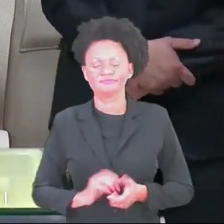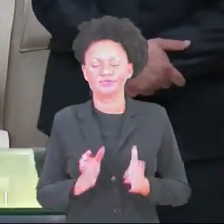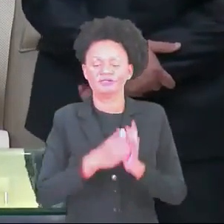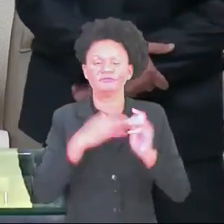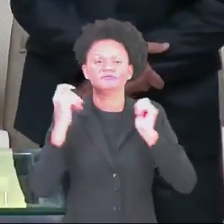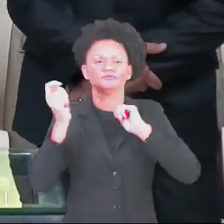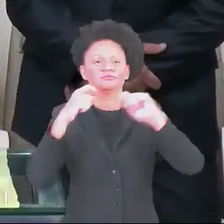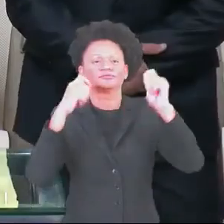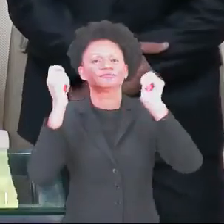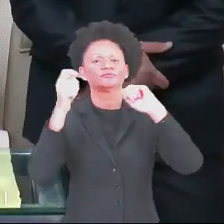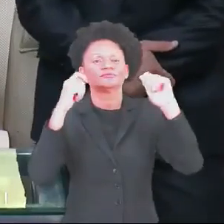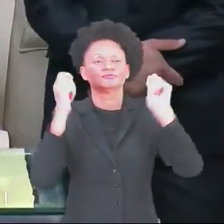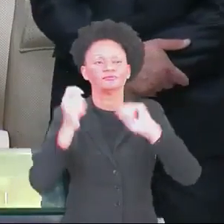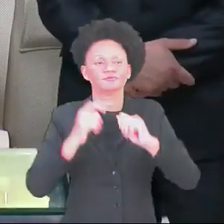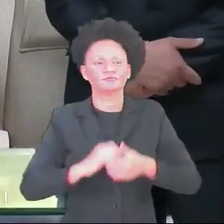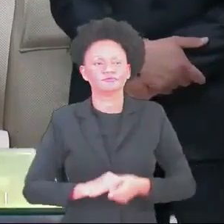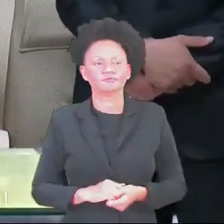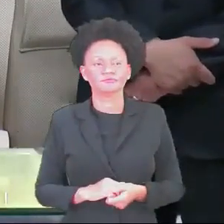Aleluia.